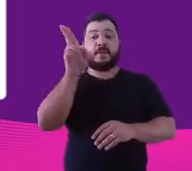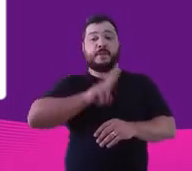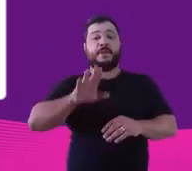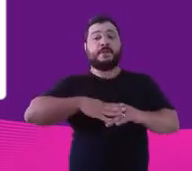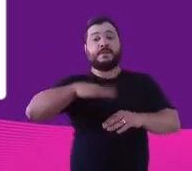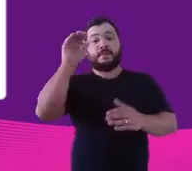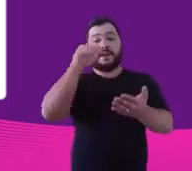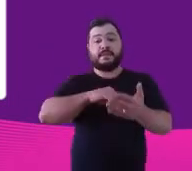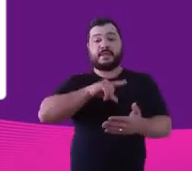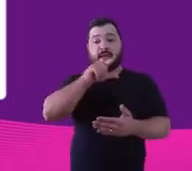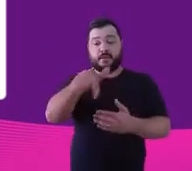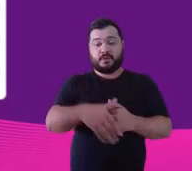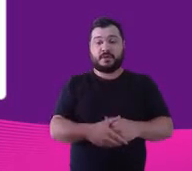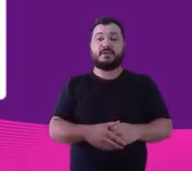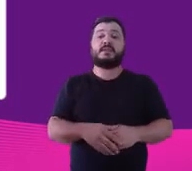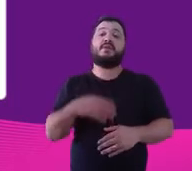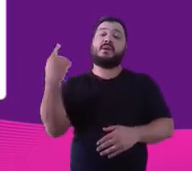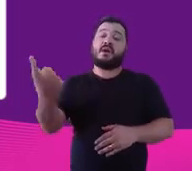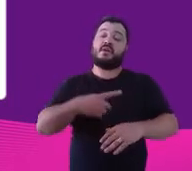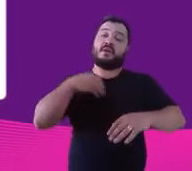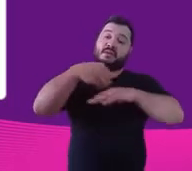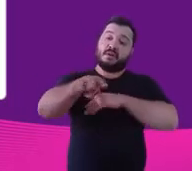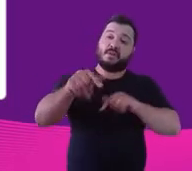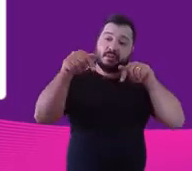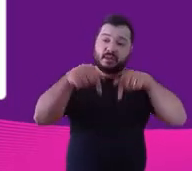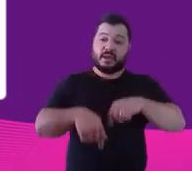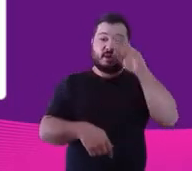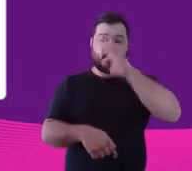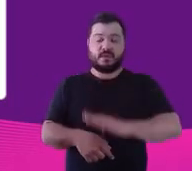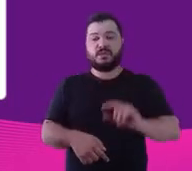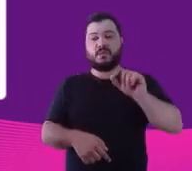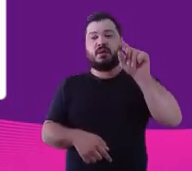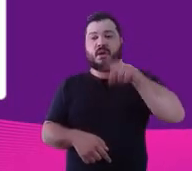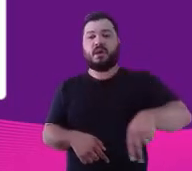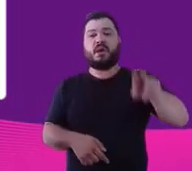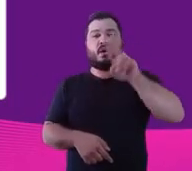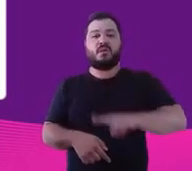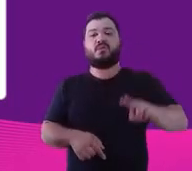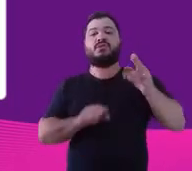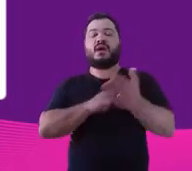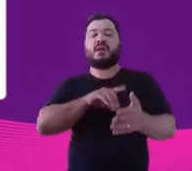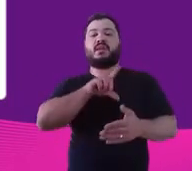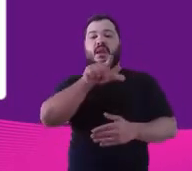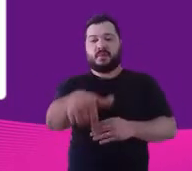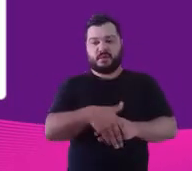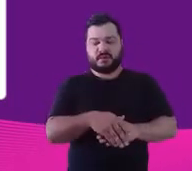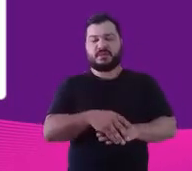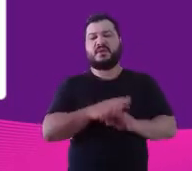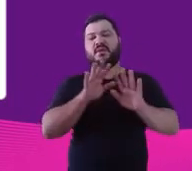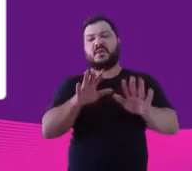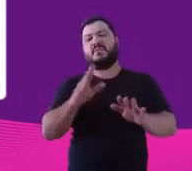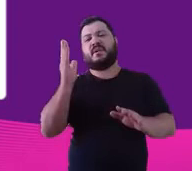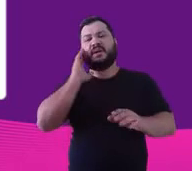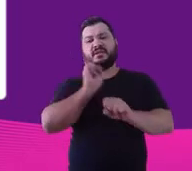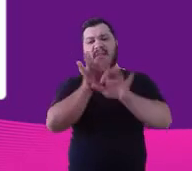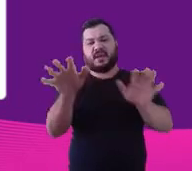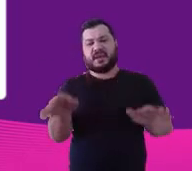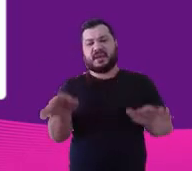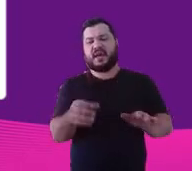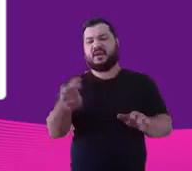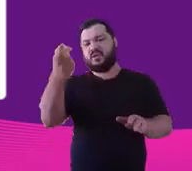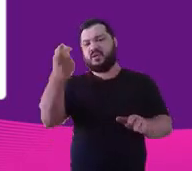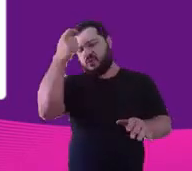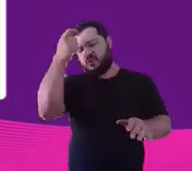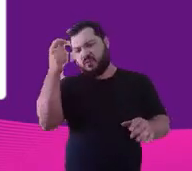até a progressão a nossa recomendação Aqui no Brasil é utilizar até a progressão é mas é claramente com o bom senso